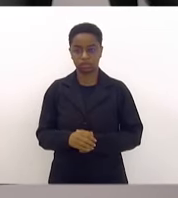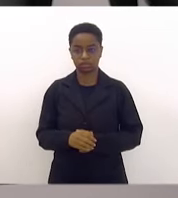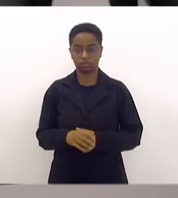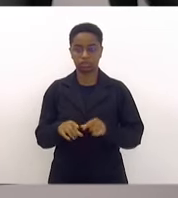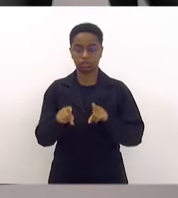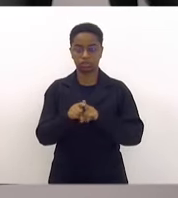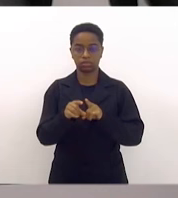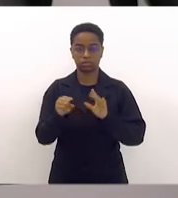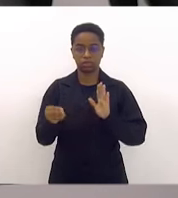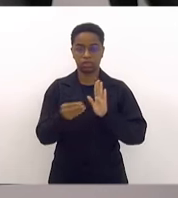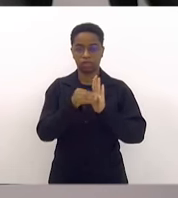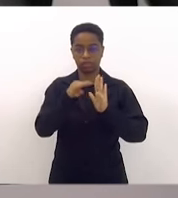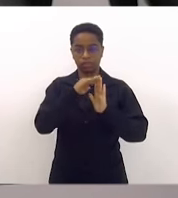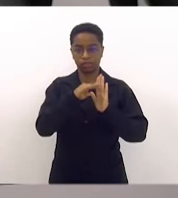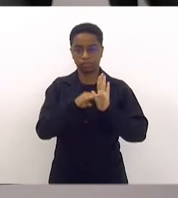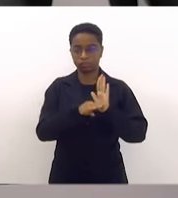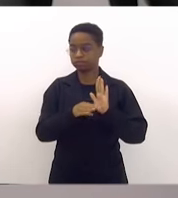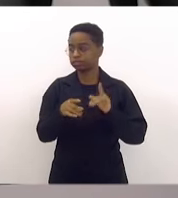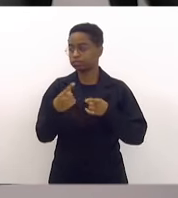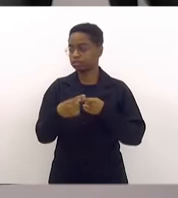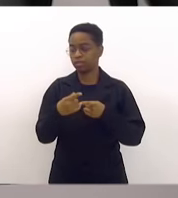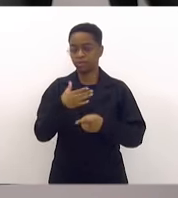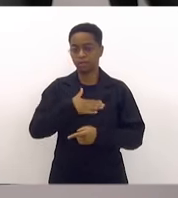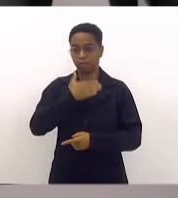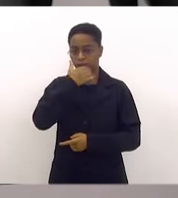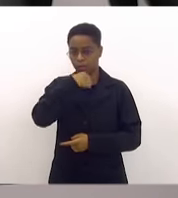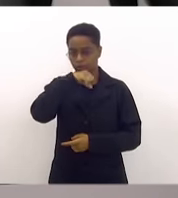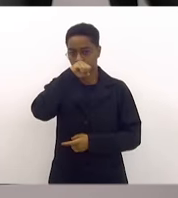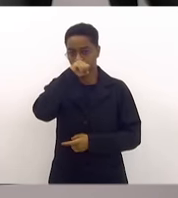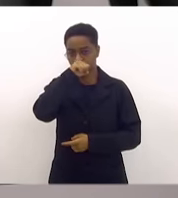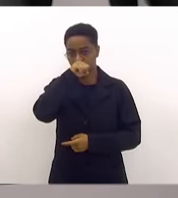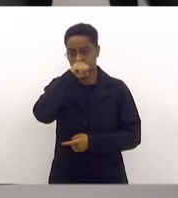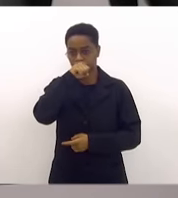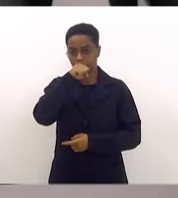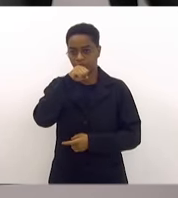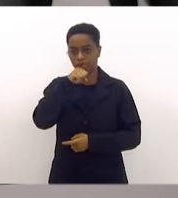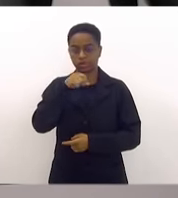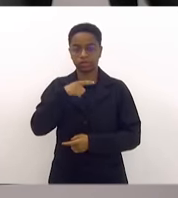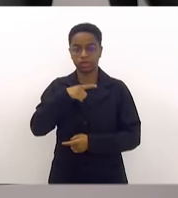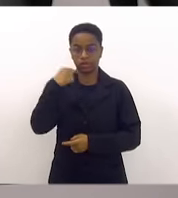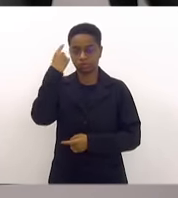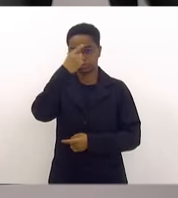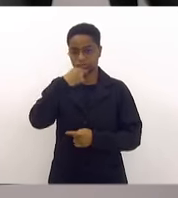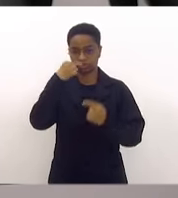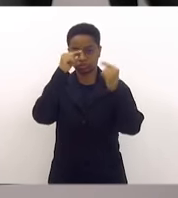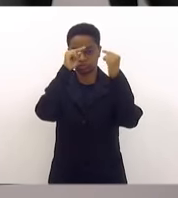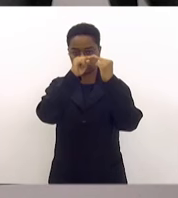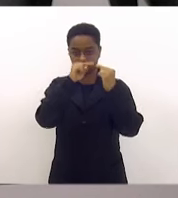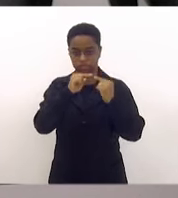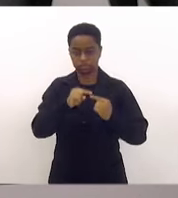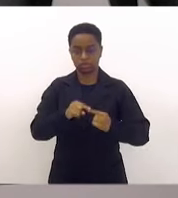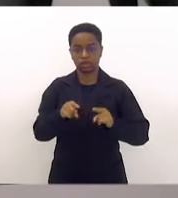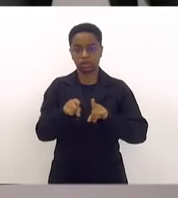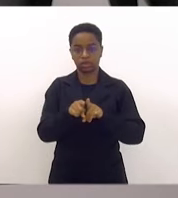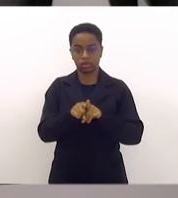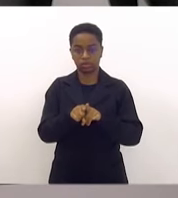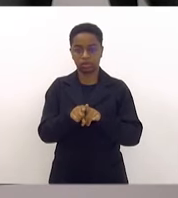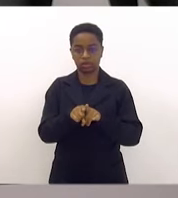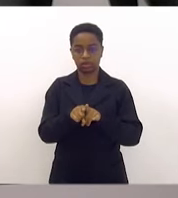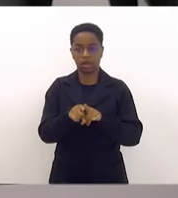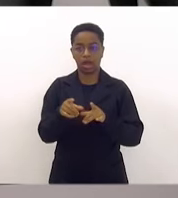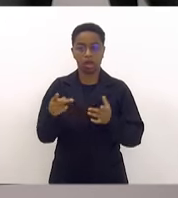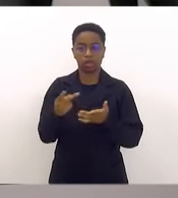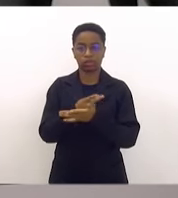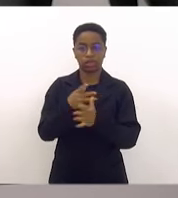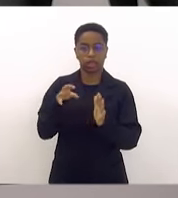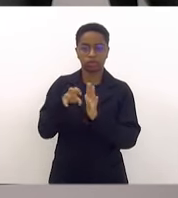em Pauta que meu pai esses dias foi fazer um reconhecimento um reconhecimento fotográfico e ele tinha sofrido o assalto há do